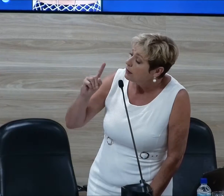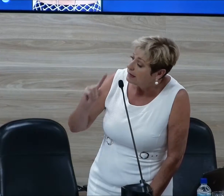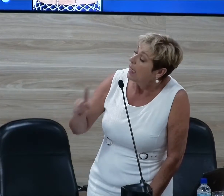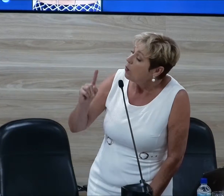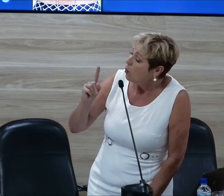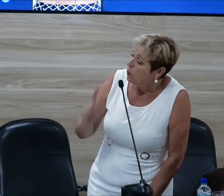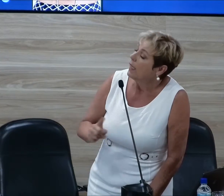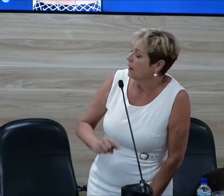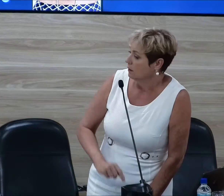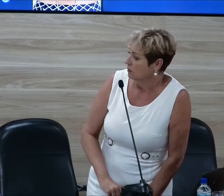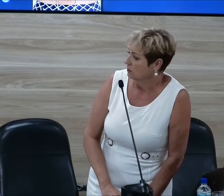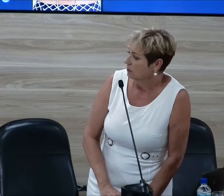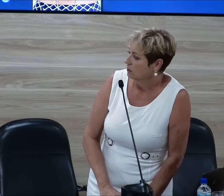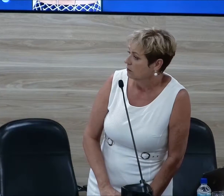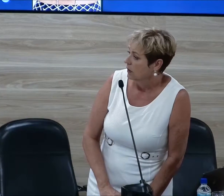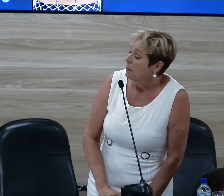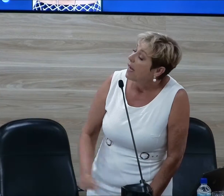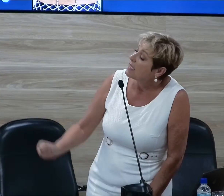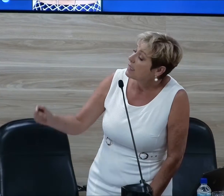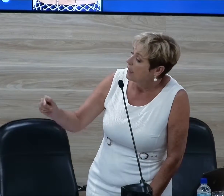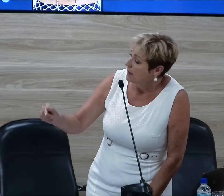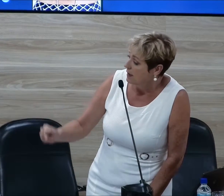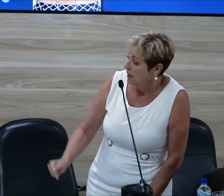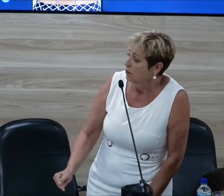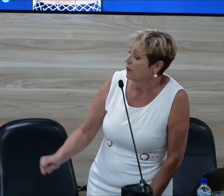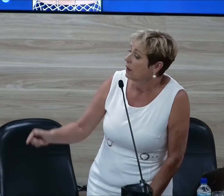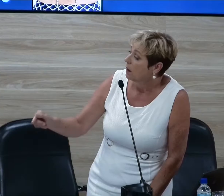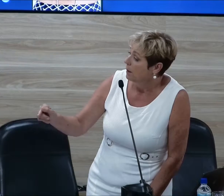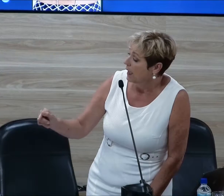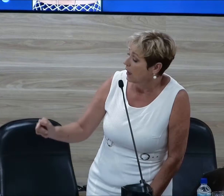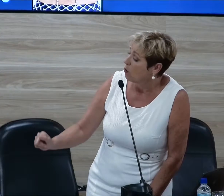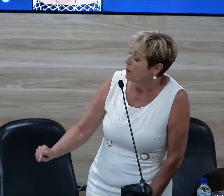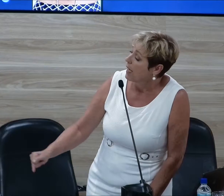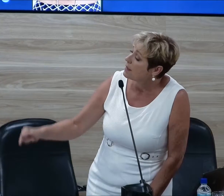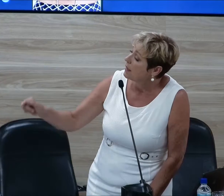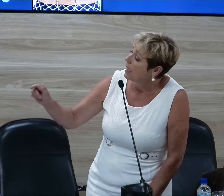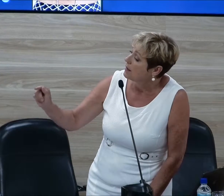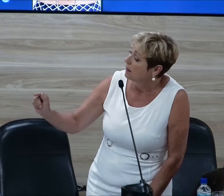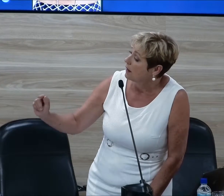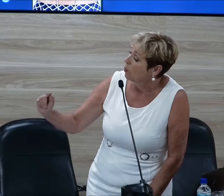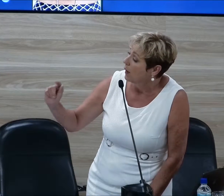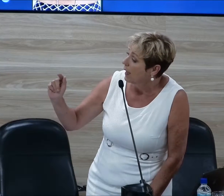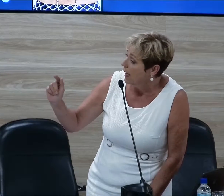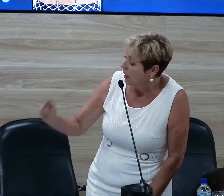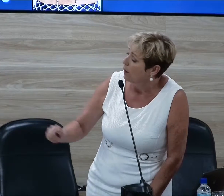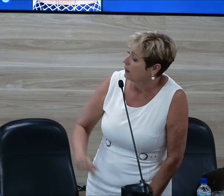não tranquila, mas que sirva para que comece a ser tranquila agora.